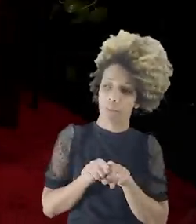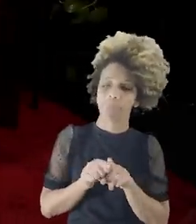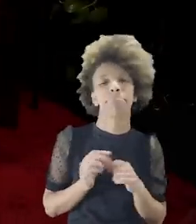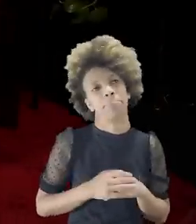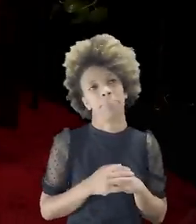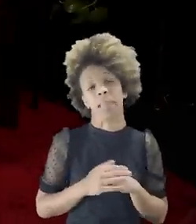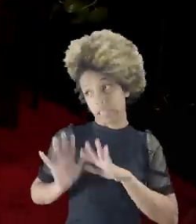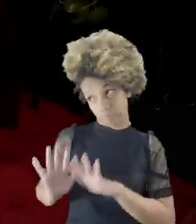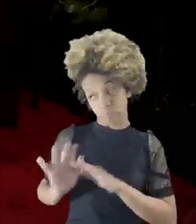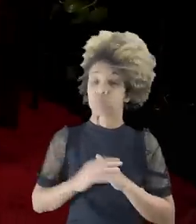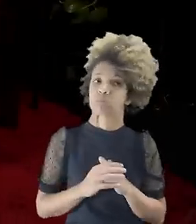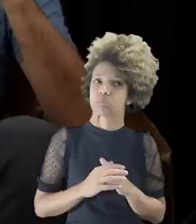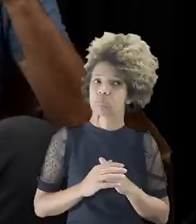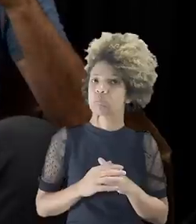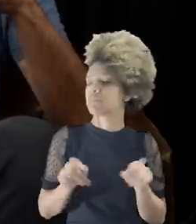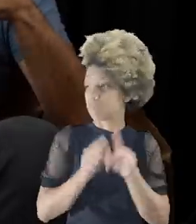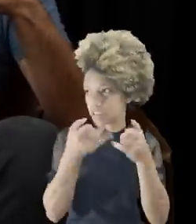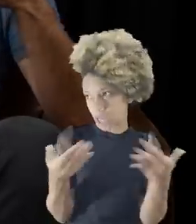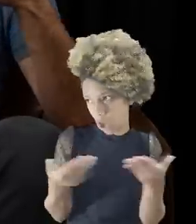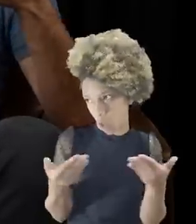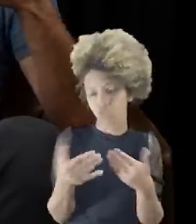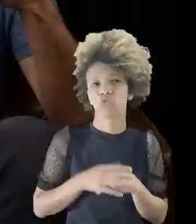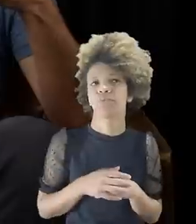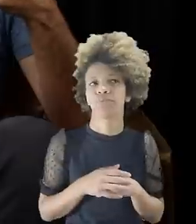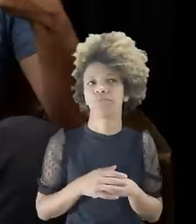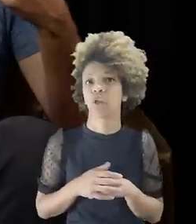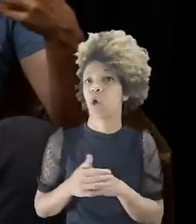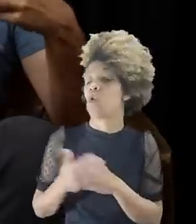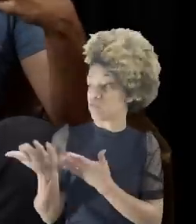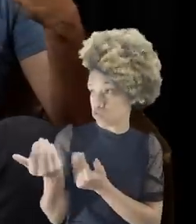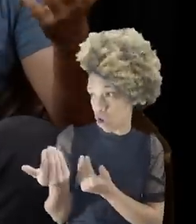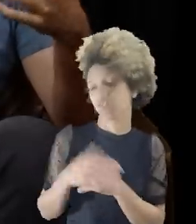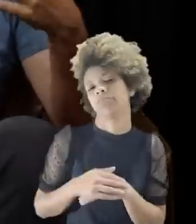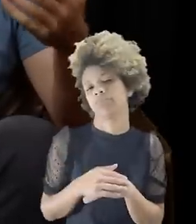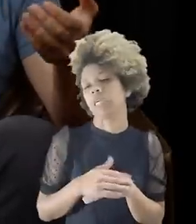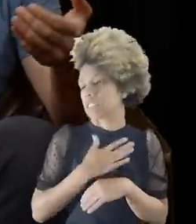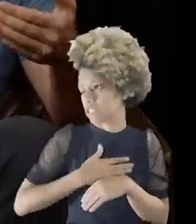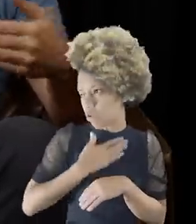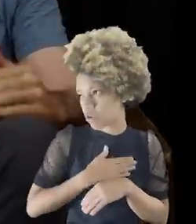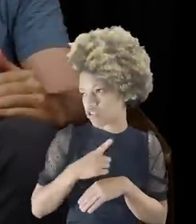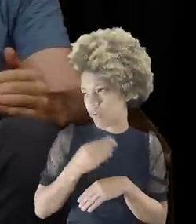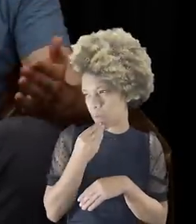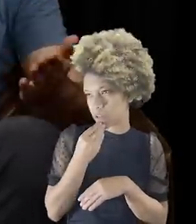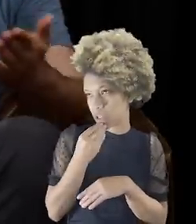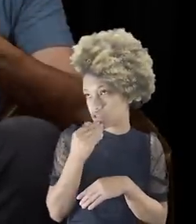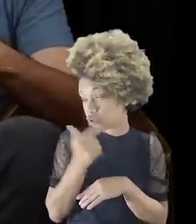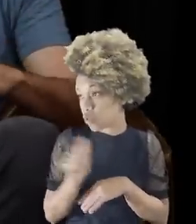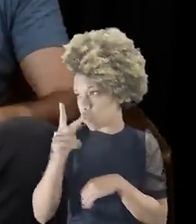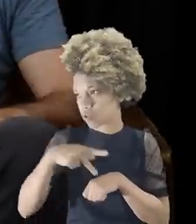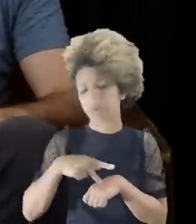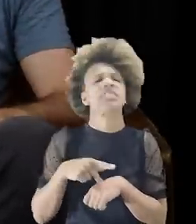né então assim e a gente até fala né hoje ou jovem que desponta que aparece se tiver oportunidade embora